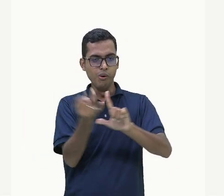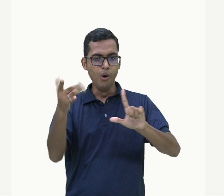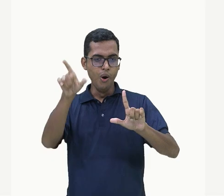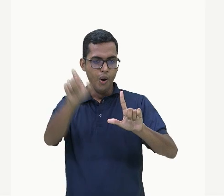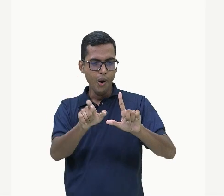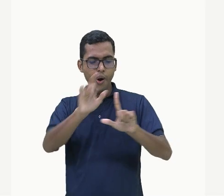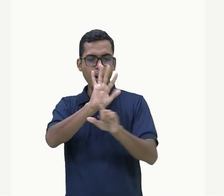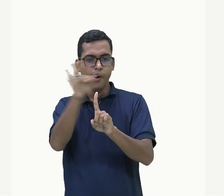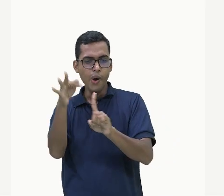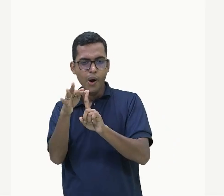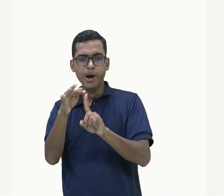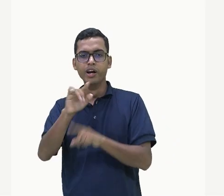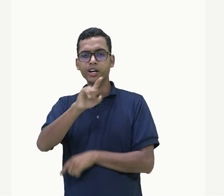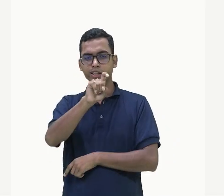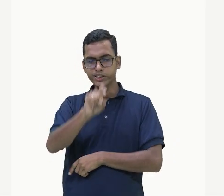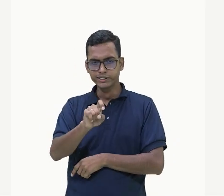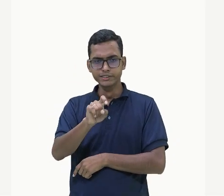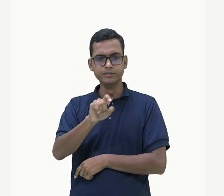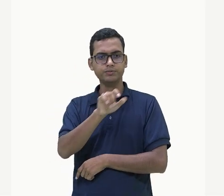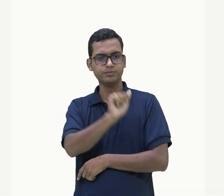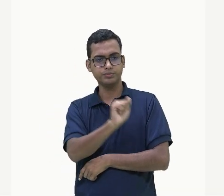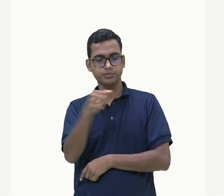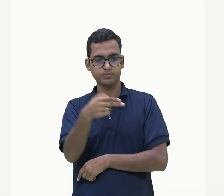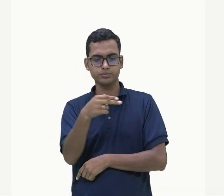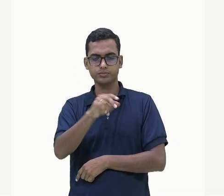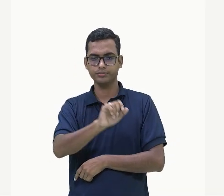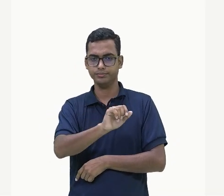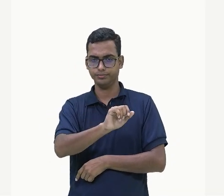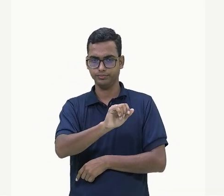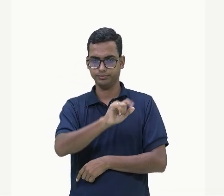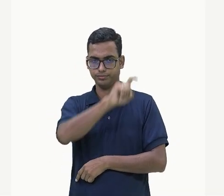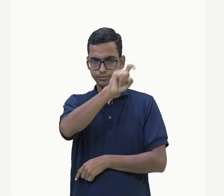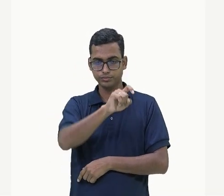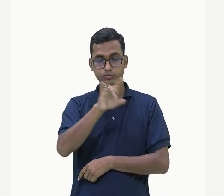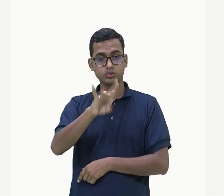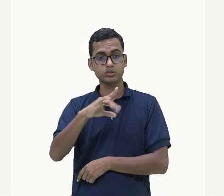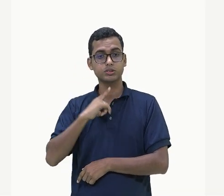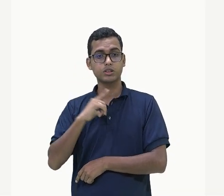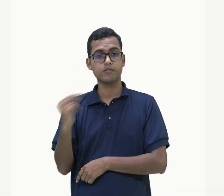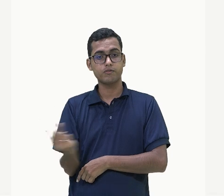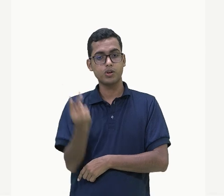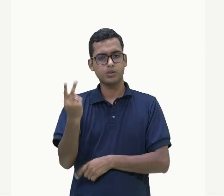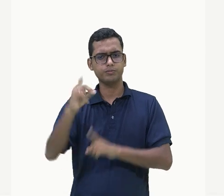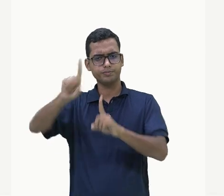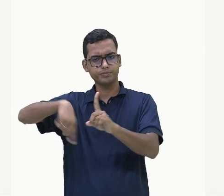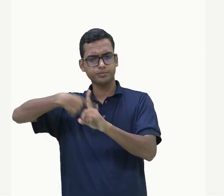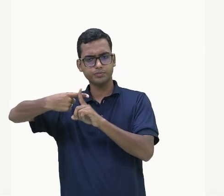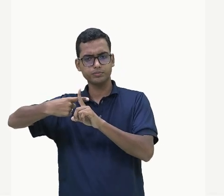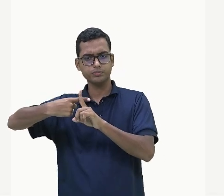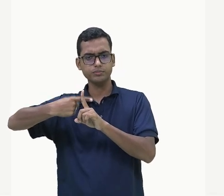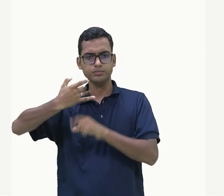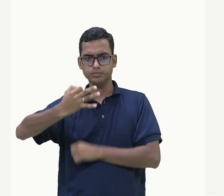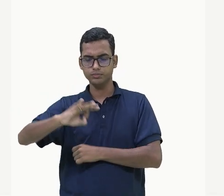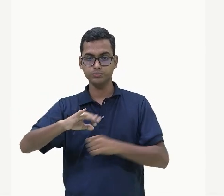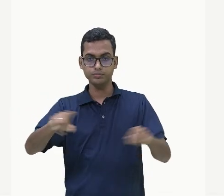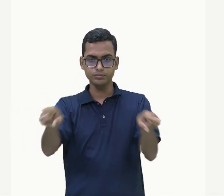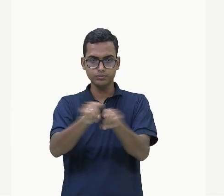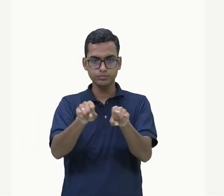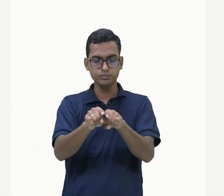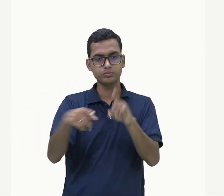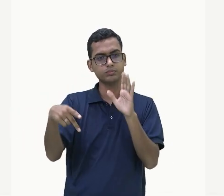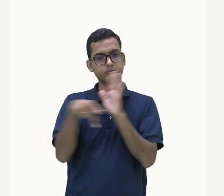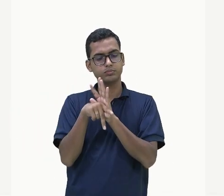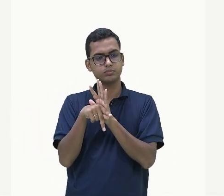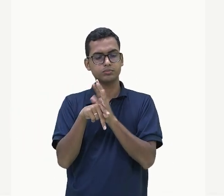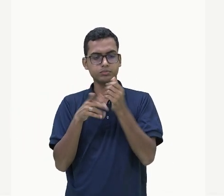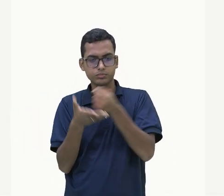a elevado a x assume somente valores positivos. E se o a maior que 1, se a base for maior que 1, como a